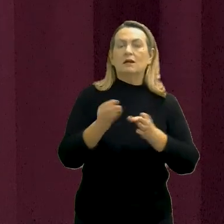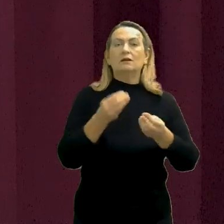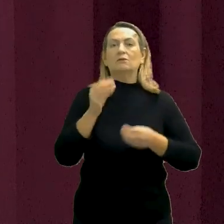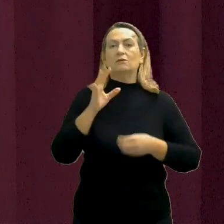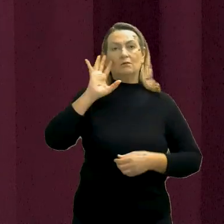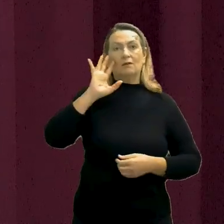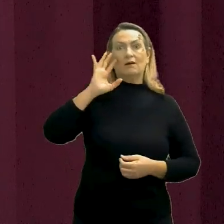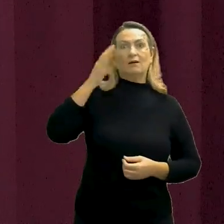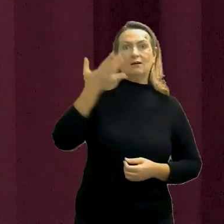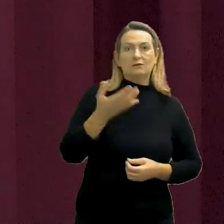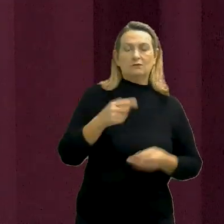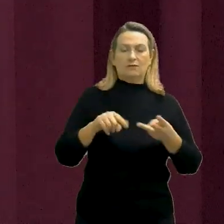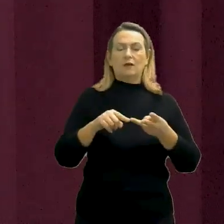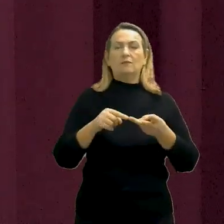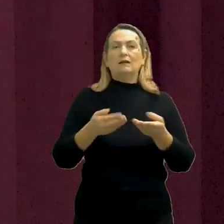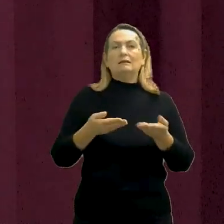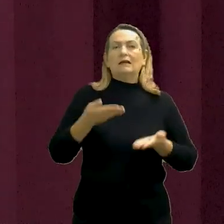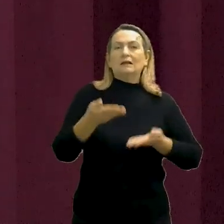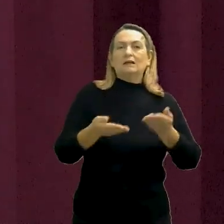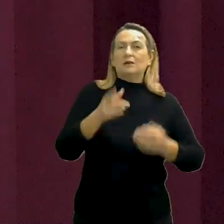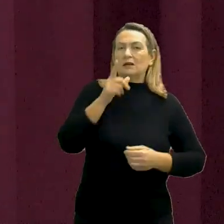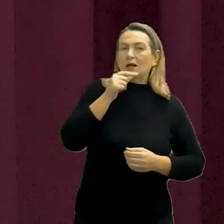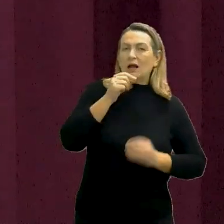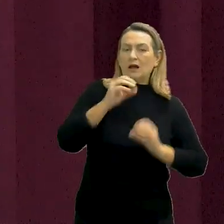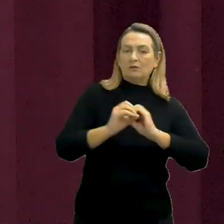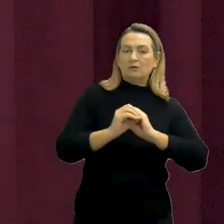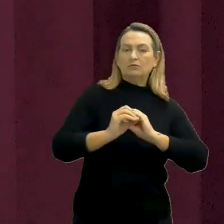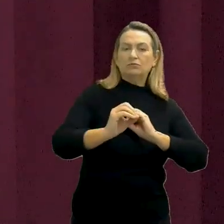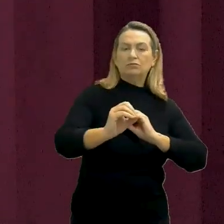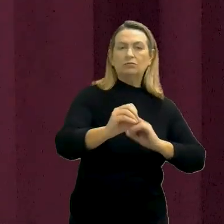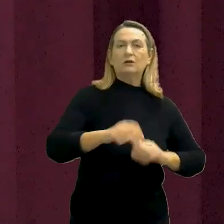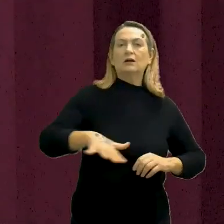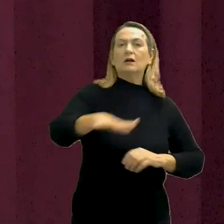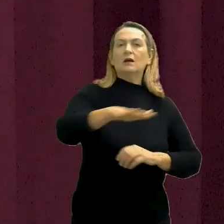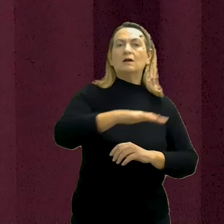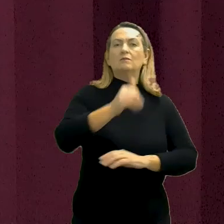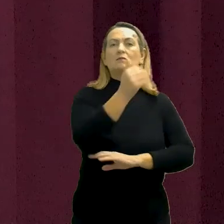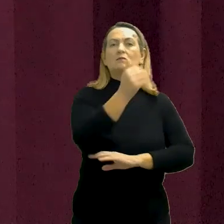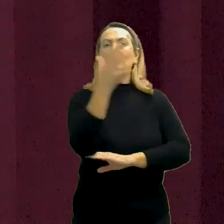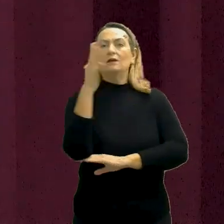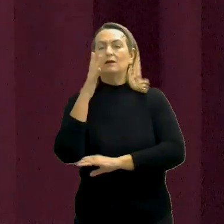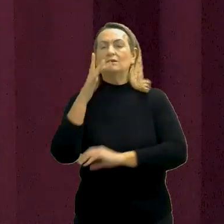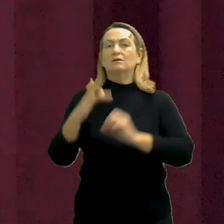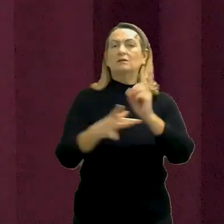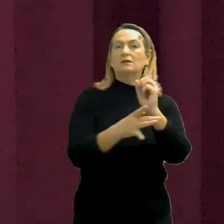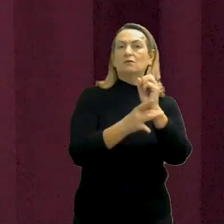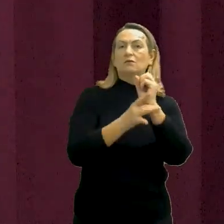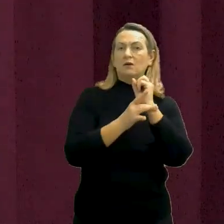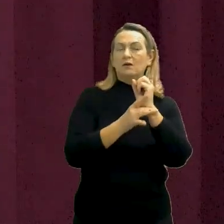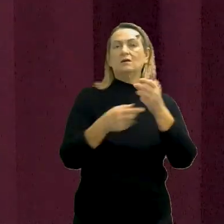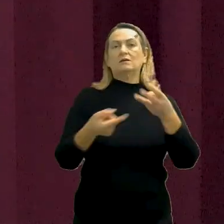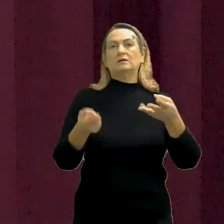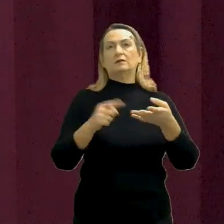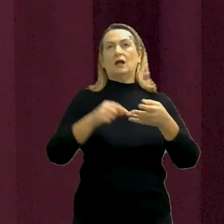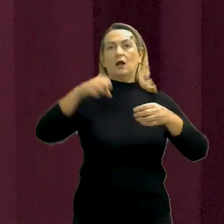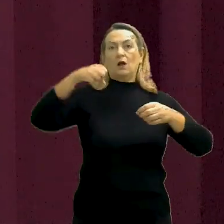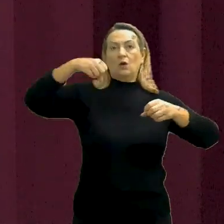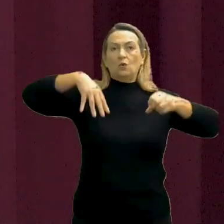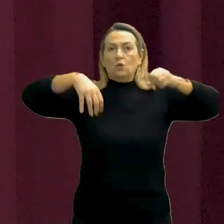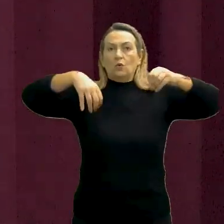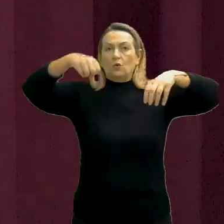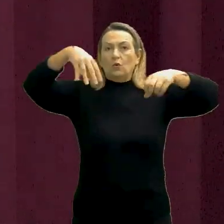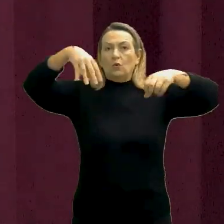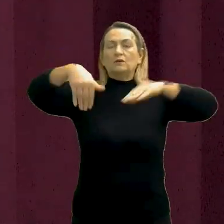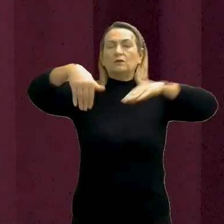tratamento de esgoto do meio ambiente da educação da segurança pública da iluminação pública então é